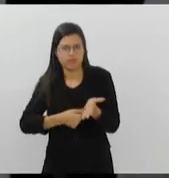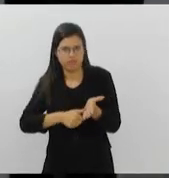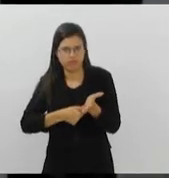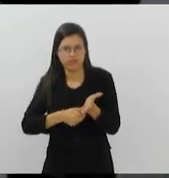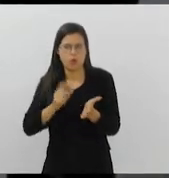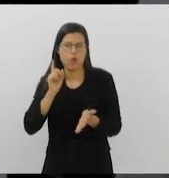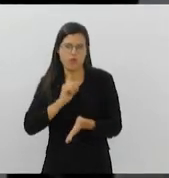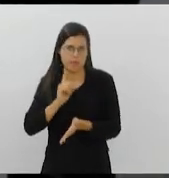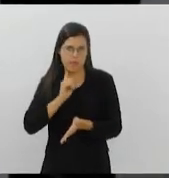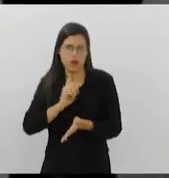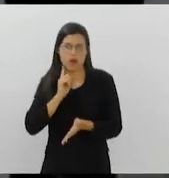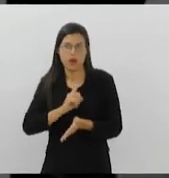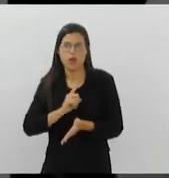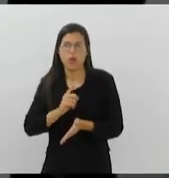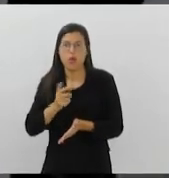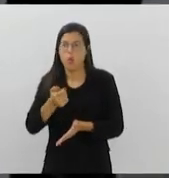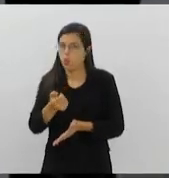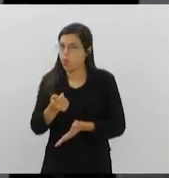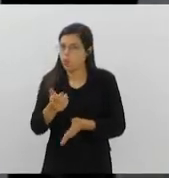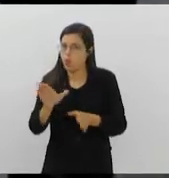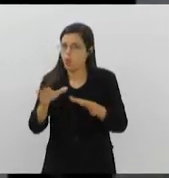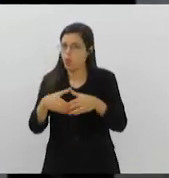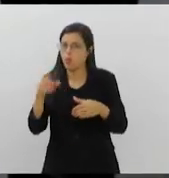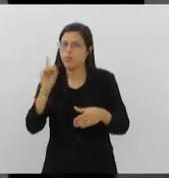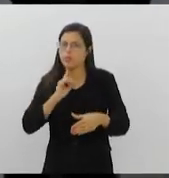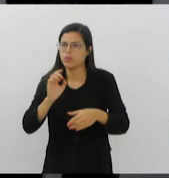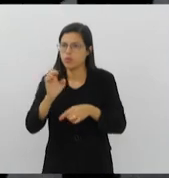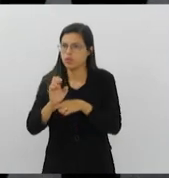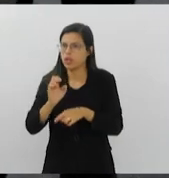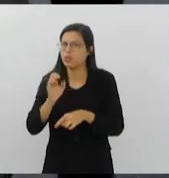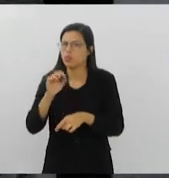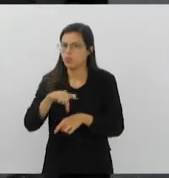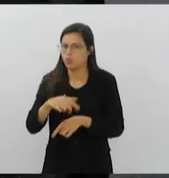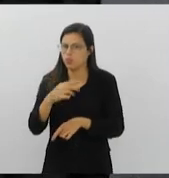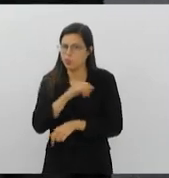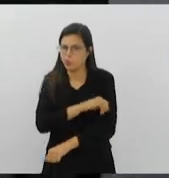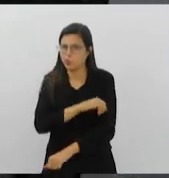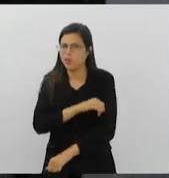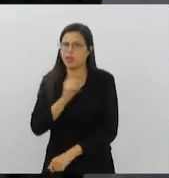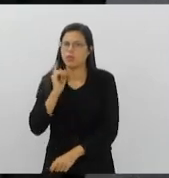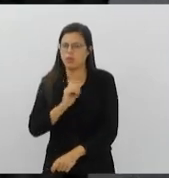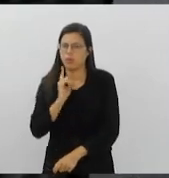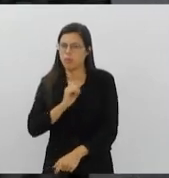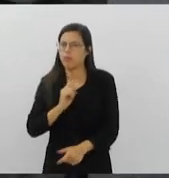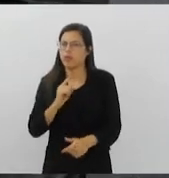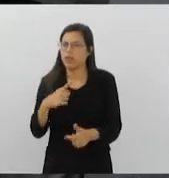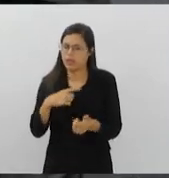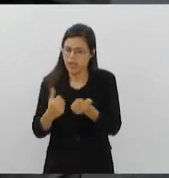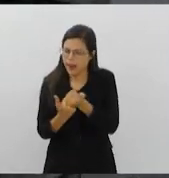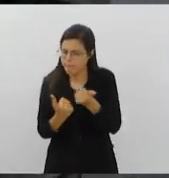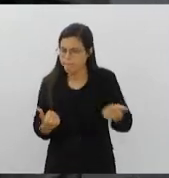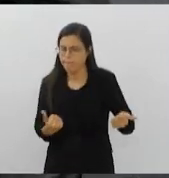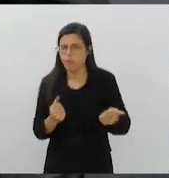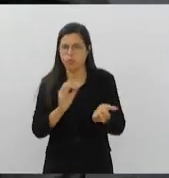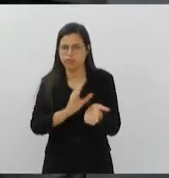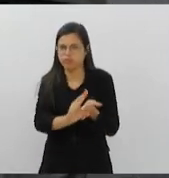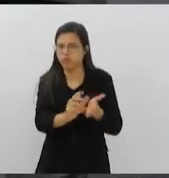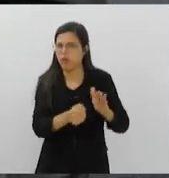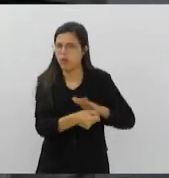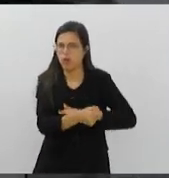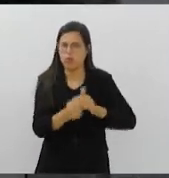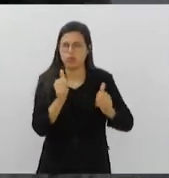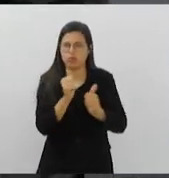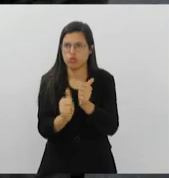dos poucos clubes no estado do Rio de Janeiro que ainda mantém uma política de apoio aos esportes olímpicos, mas esse